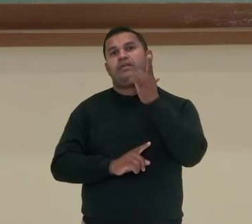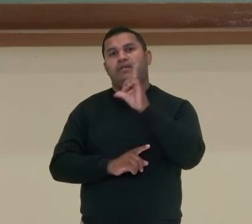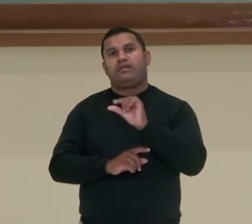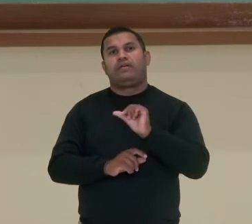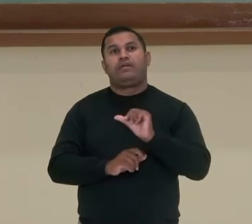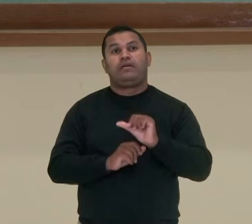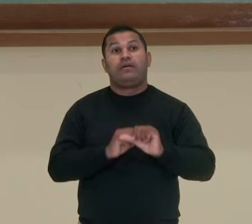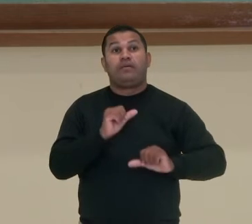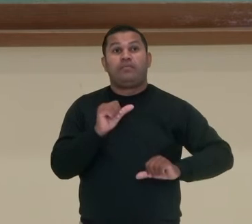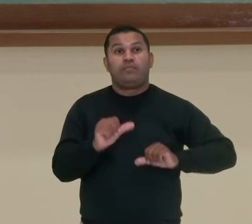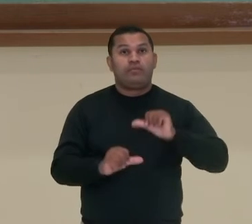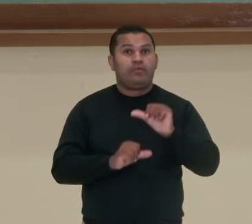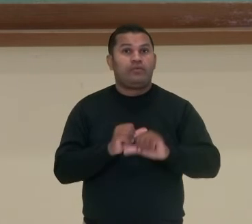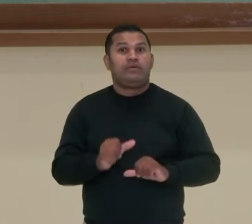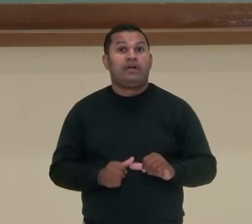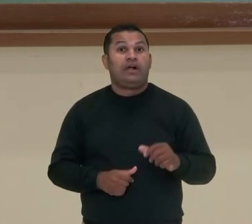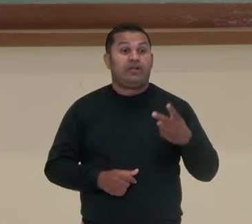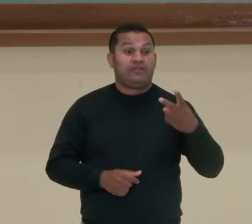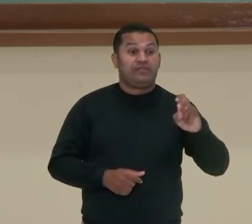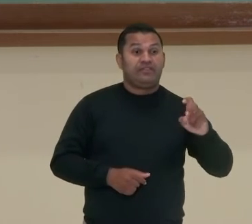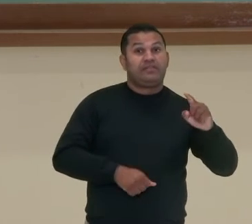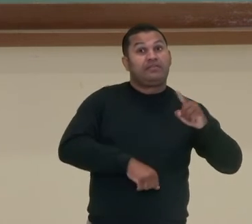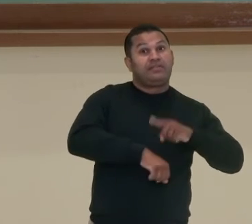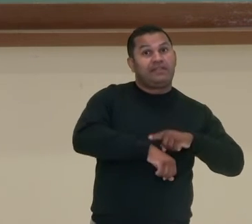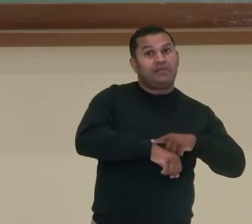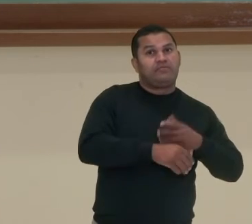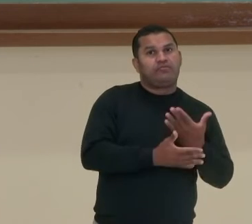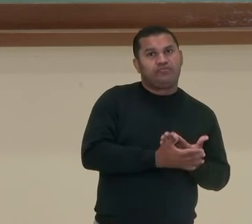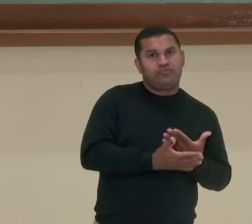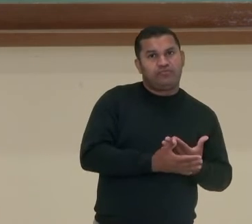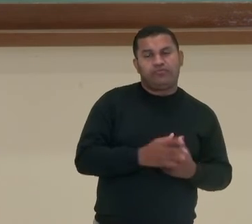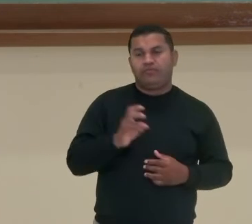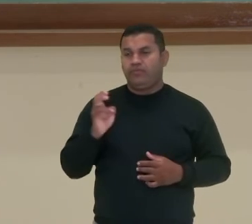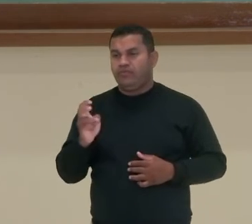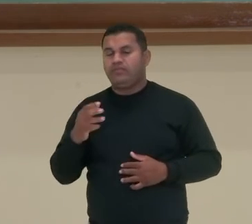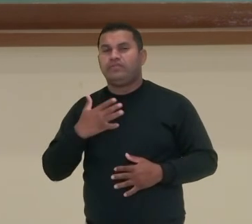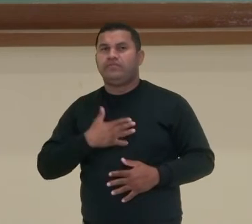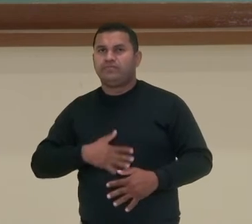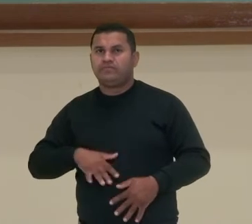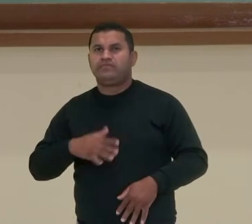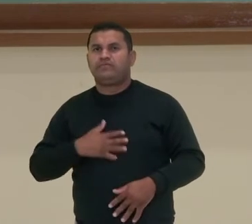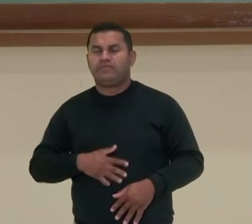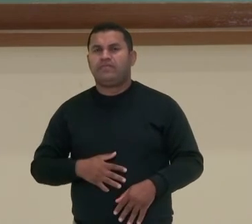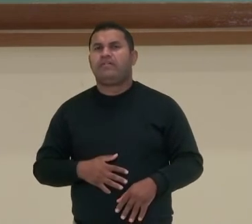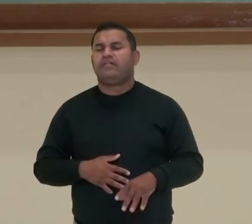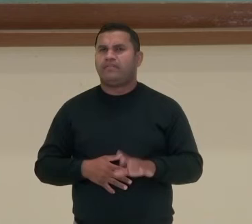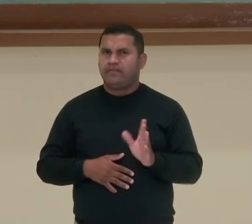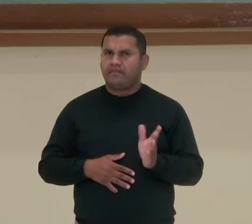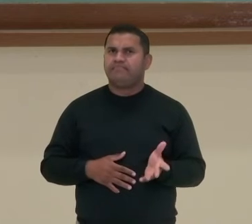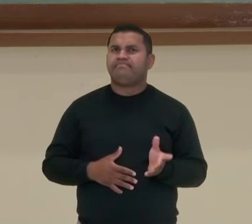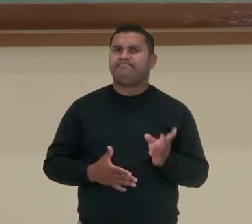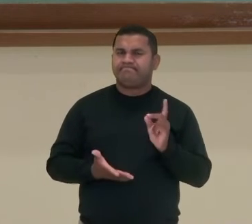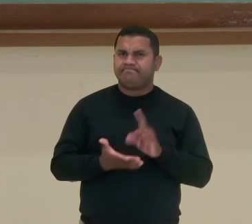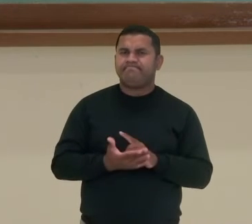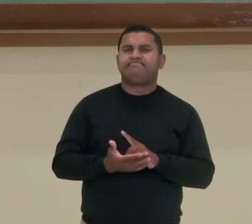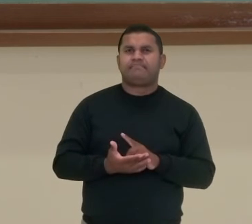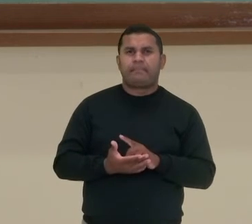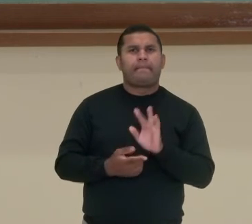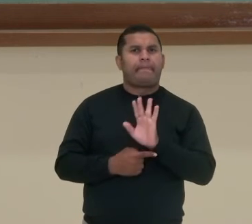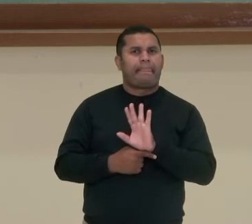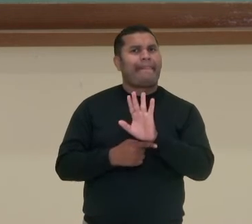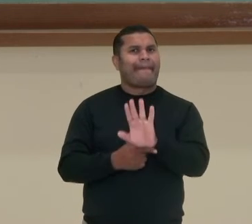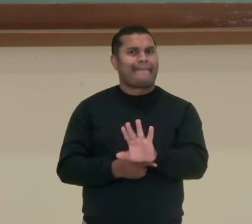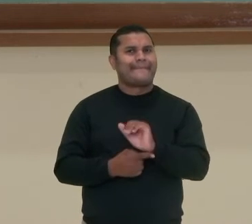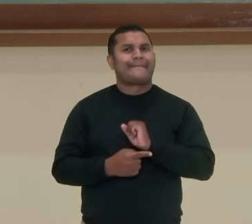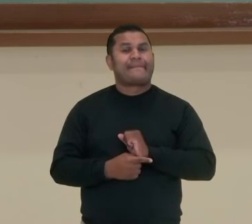seus 25 minutos de estudo e os 5 minutos de descanso. Olha, e pior que ajuda, eu vou confessar para vocês. Principalmente o professor Roberto, eu vou dar